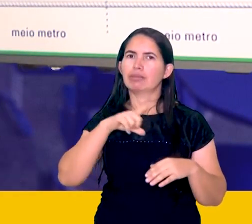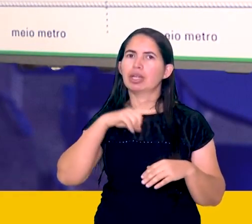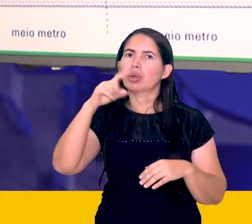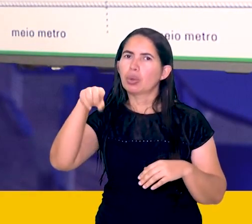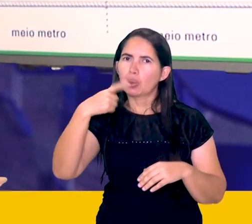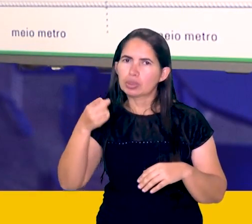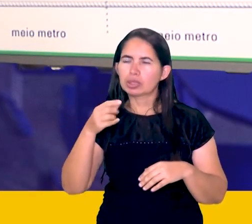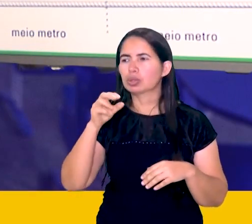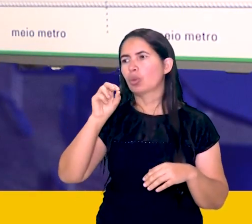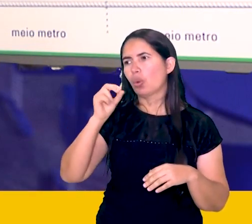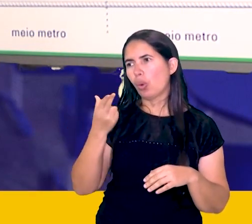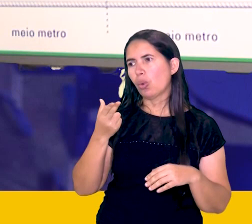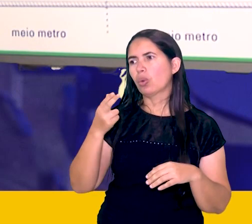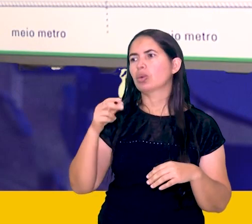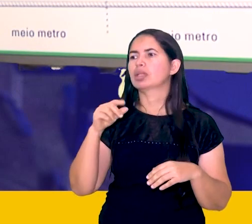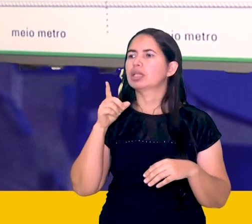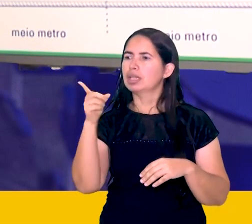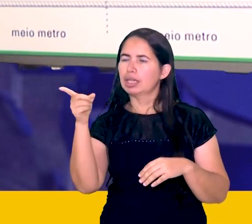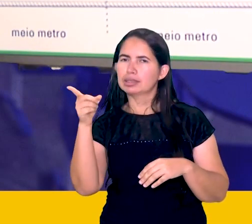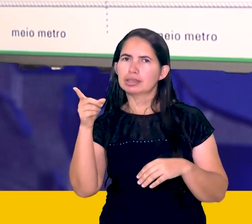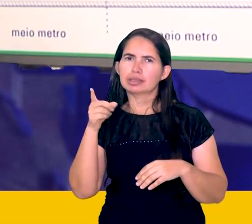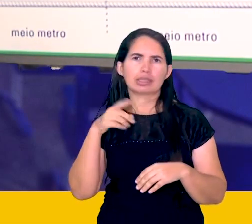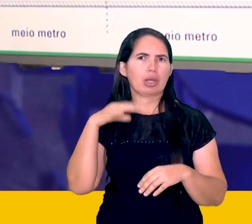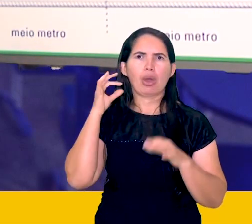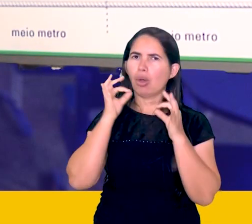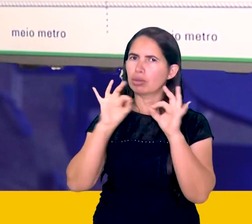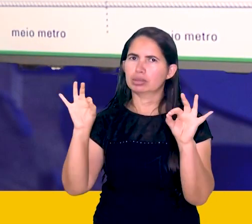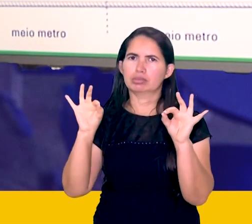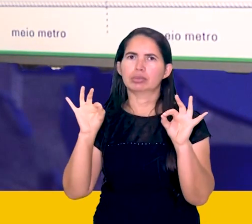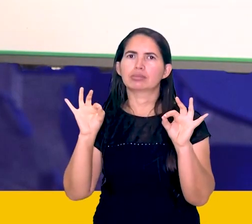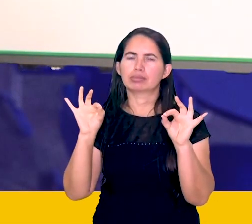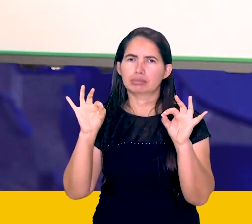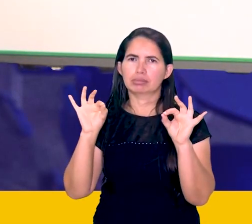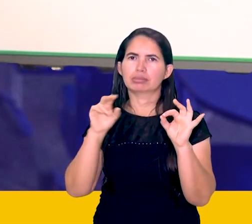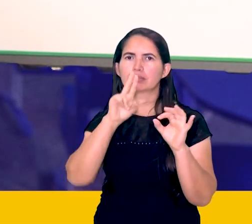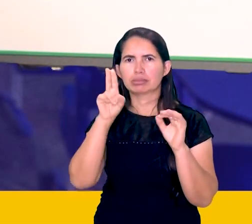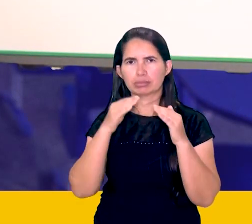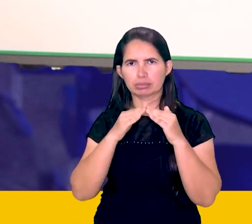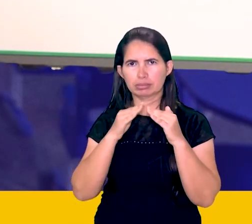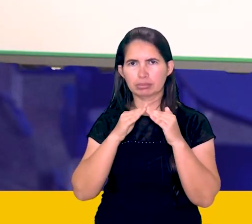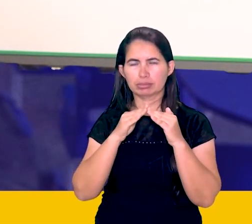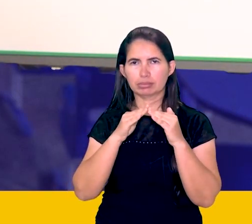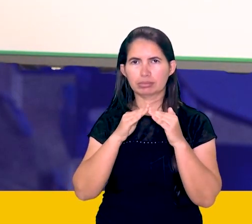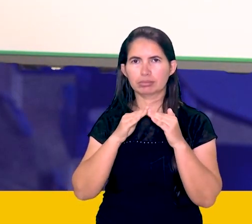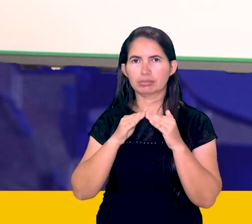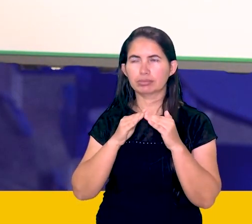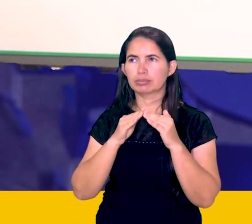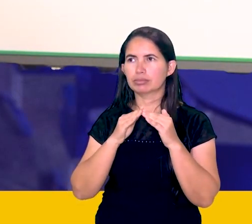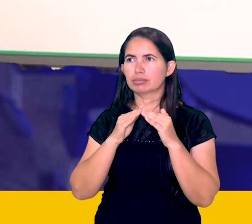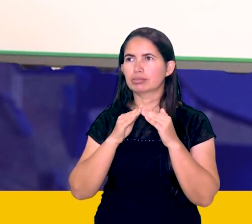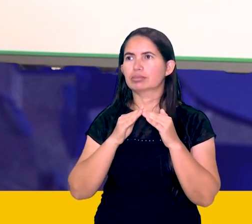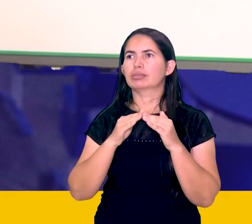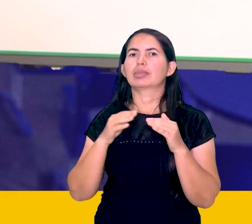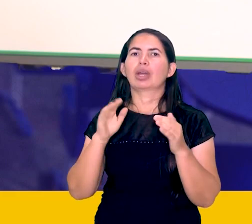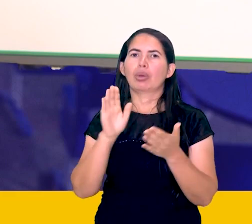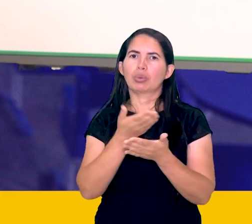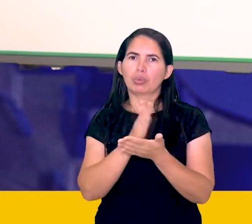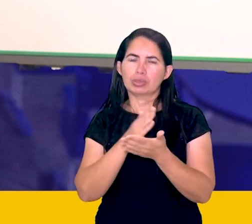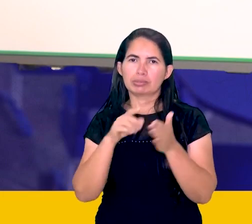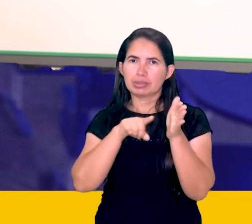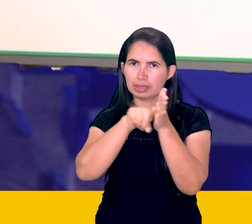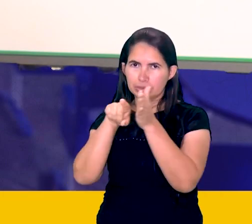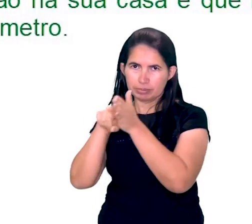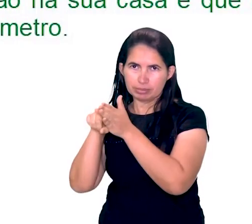outras, ou propriamente essas daqui que o professor apresentou, seria ótimo, tá bom? Vamos lá, para alguns